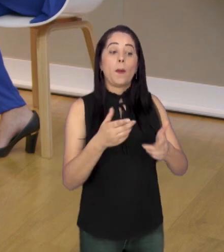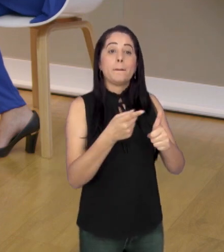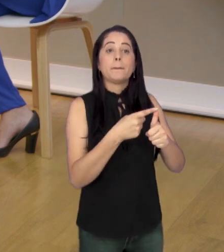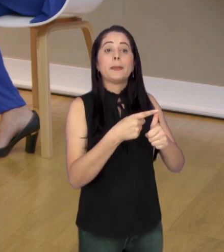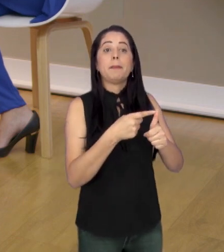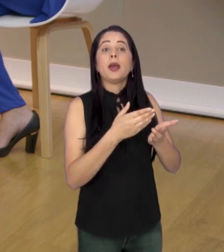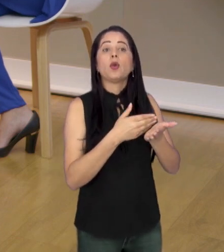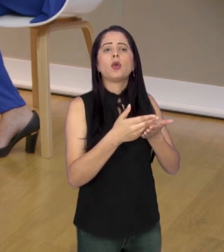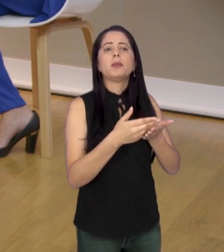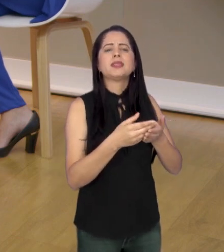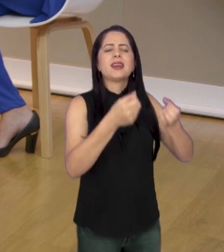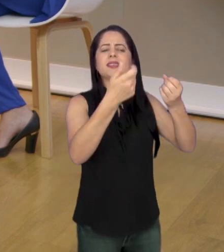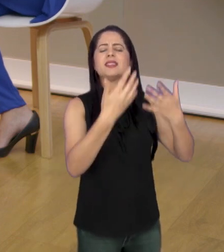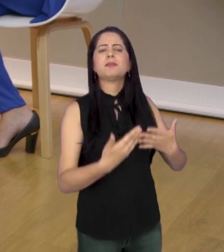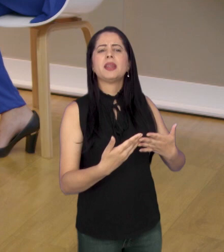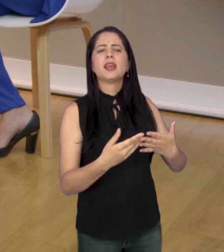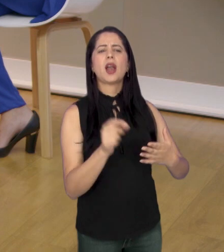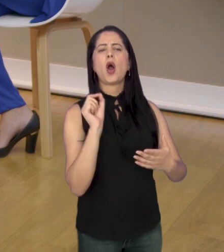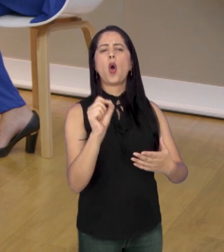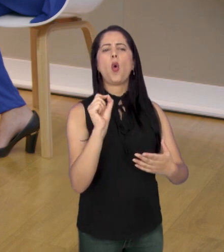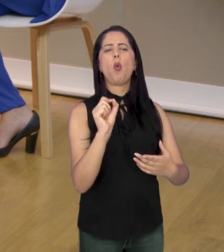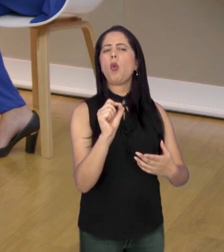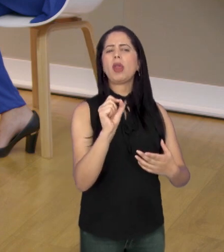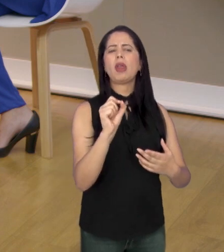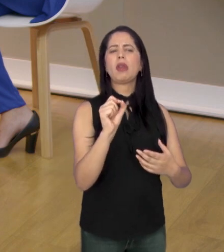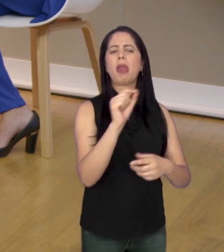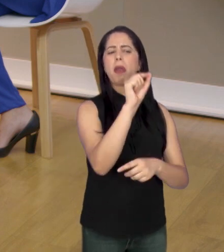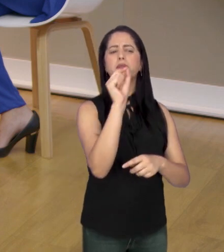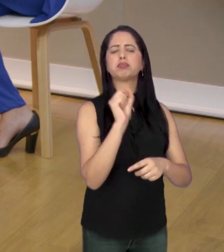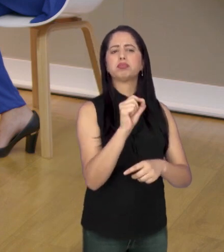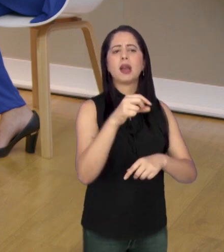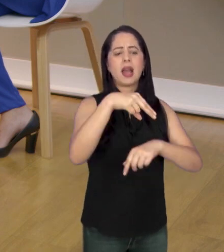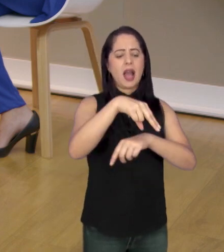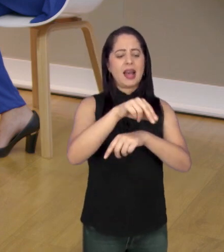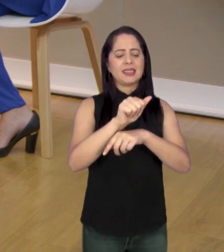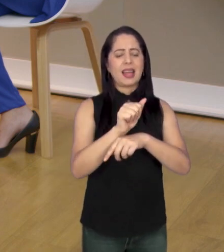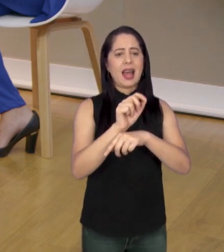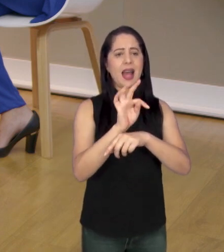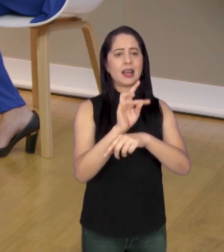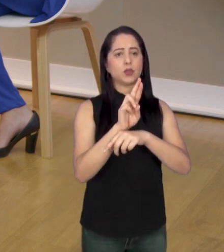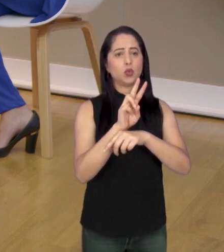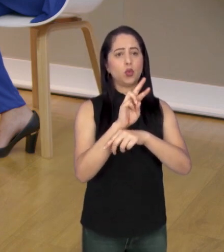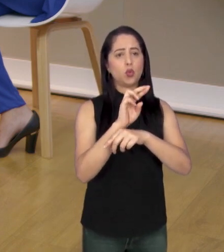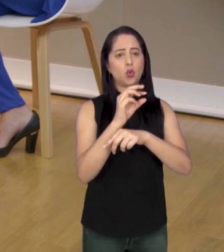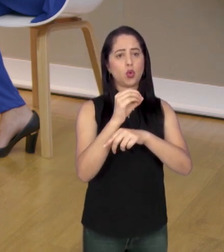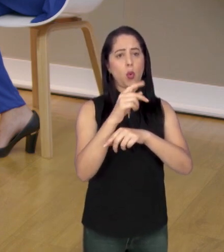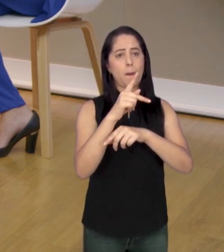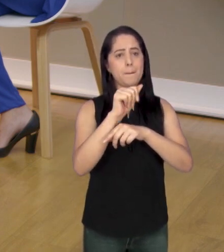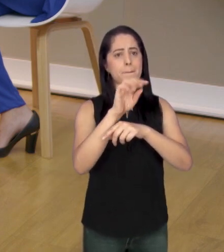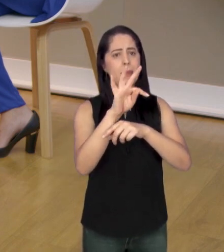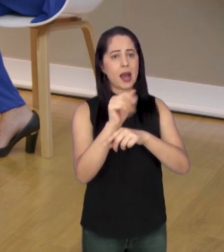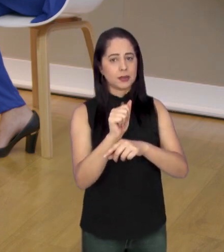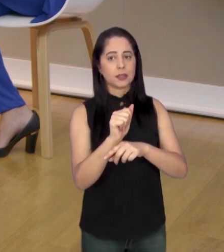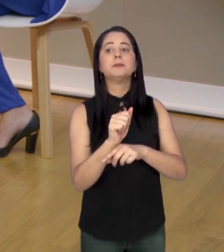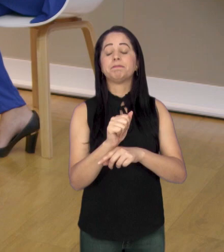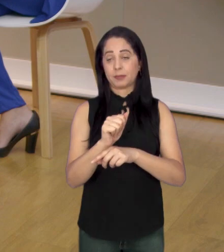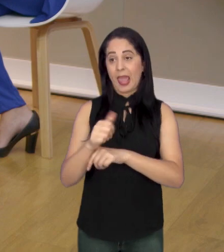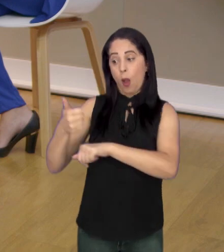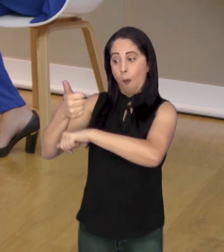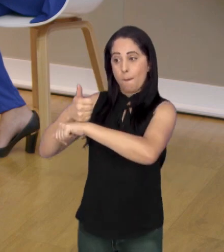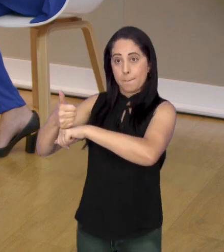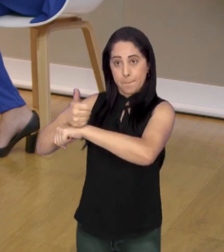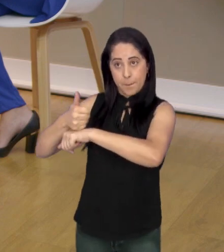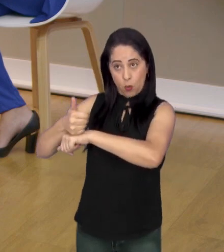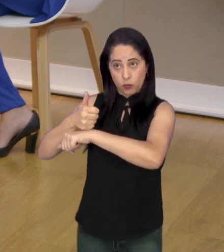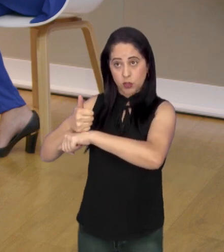né? Explica pra gente o que é, né? Quais são as funções do naturopata? O naturopata é um terapeuta holístico que